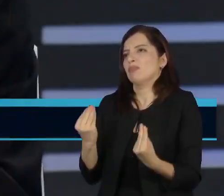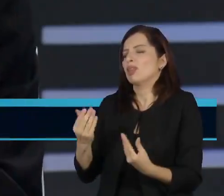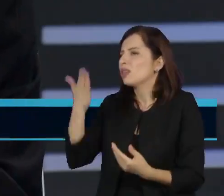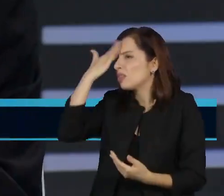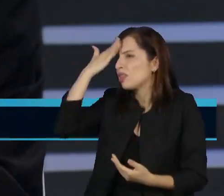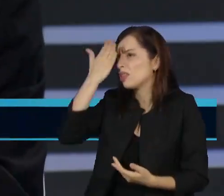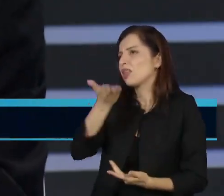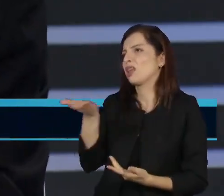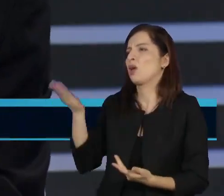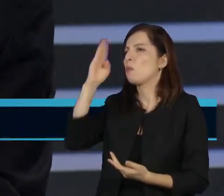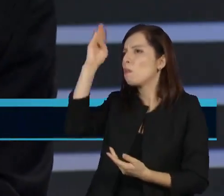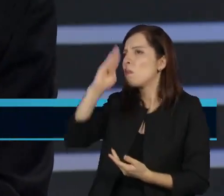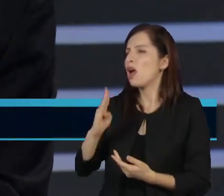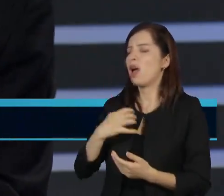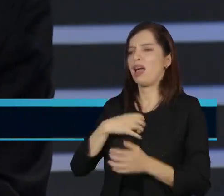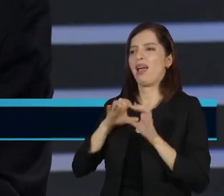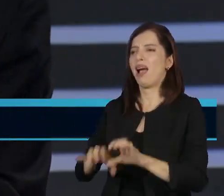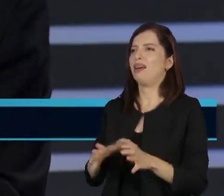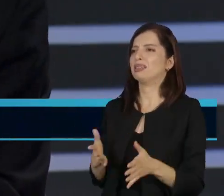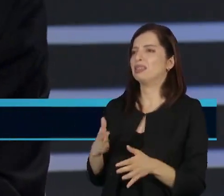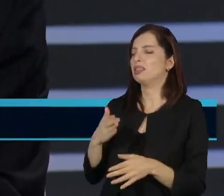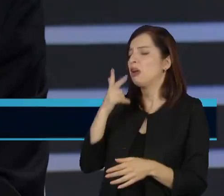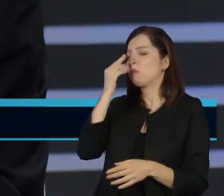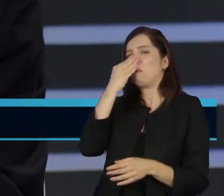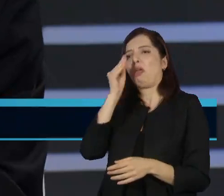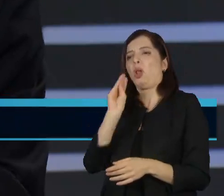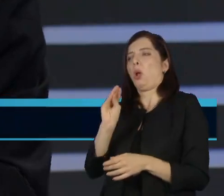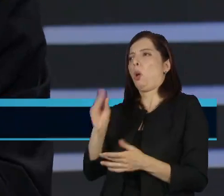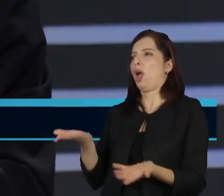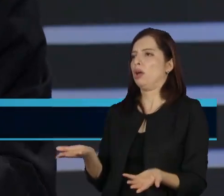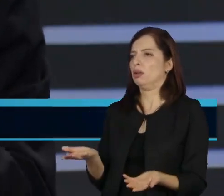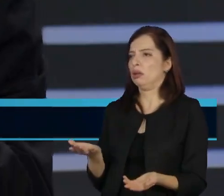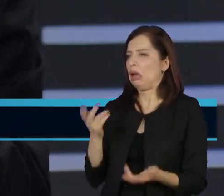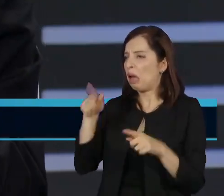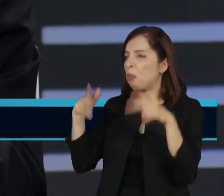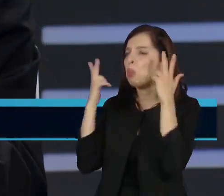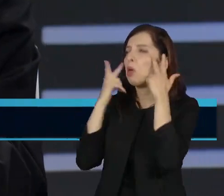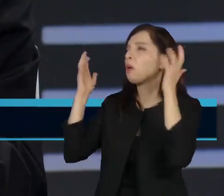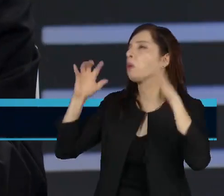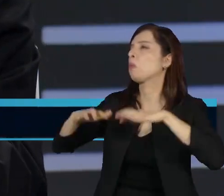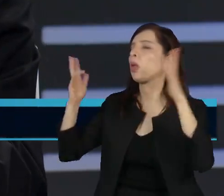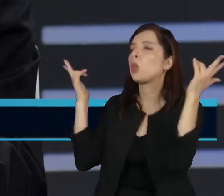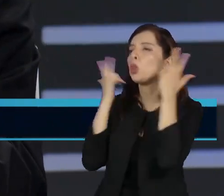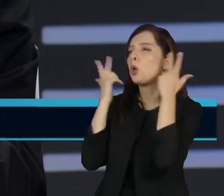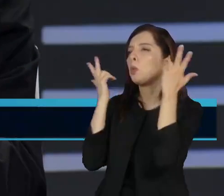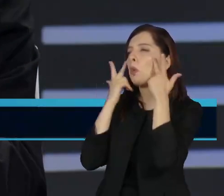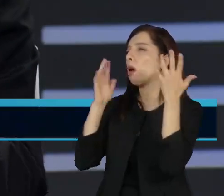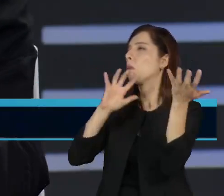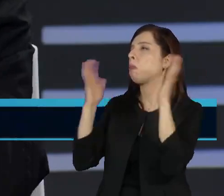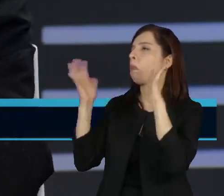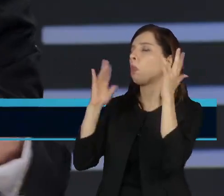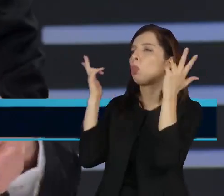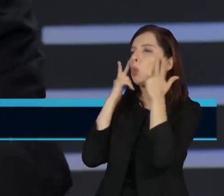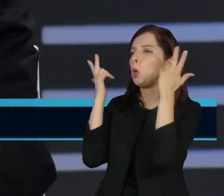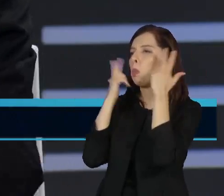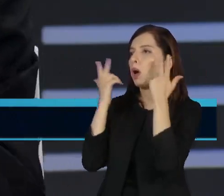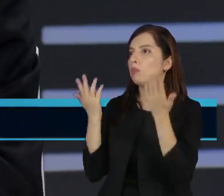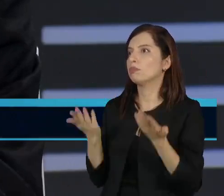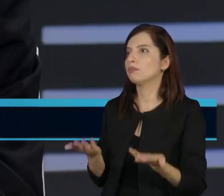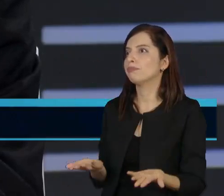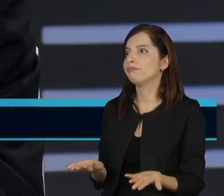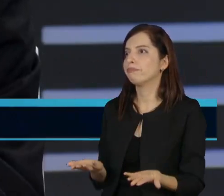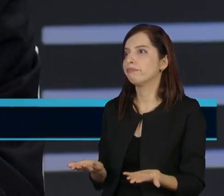desastres naturais. Mas o paradoxo em toda essa história é que, ainda que isso esteja ocorrendo, nós estamos assistindo, por exemplo, no